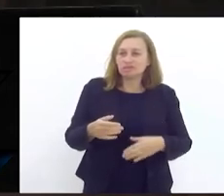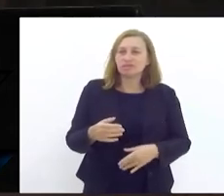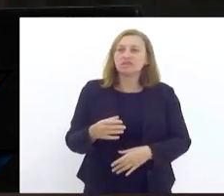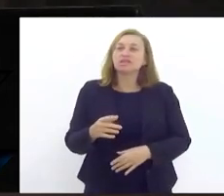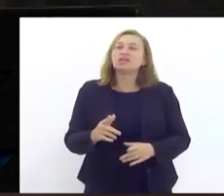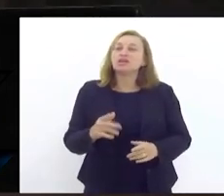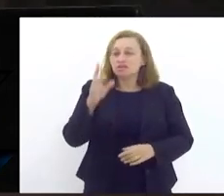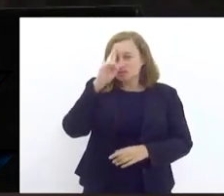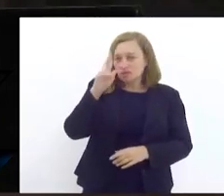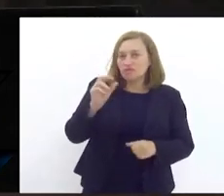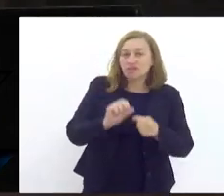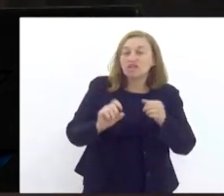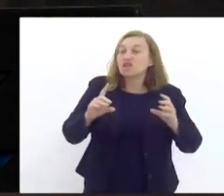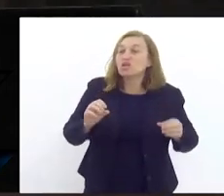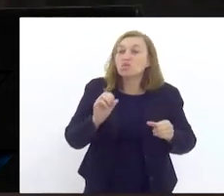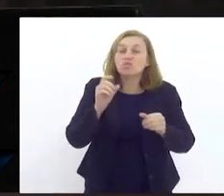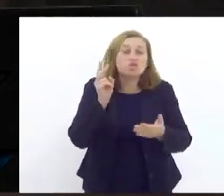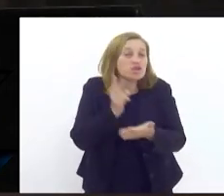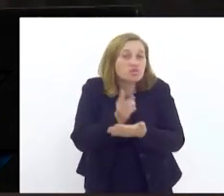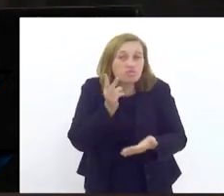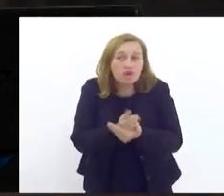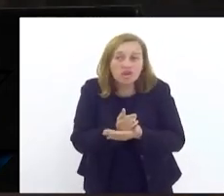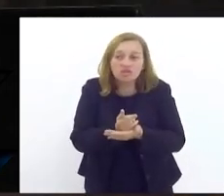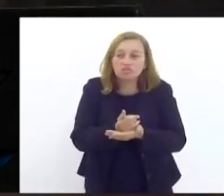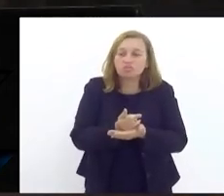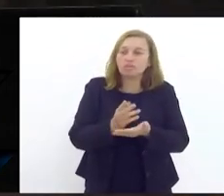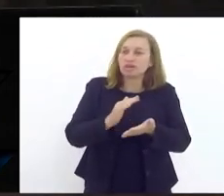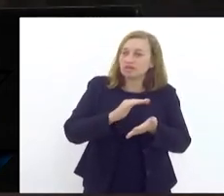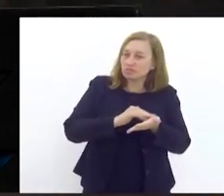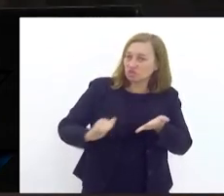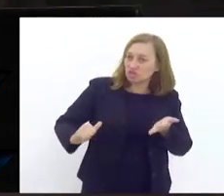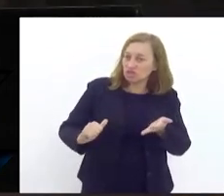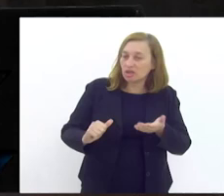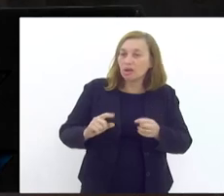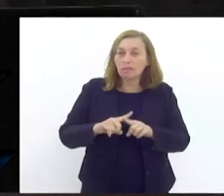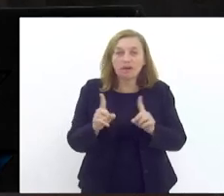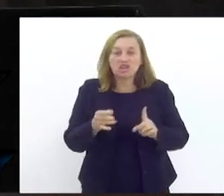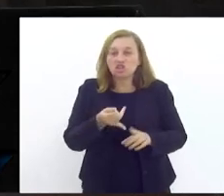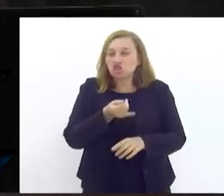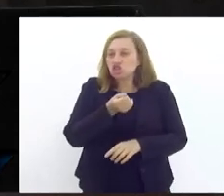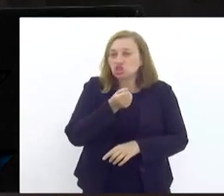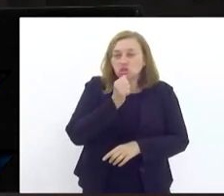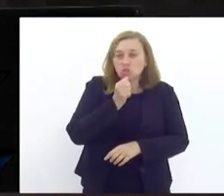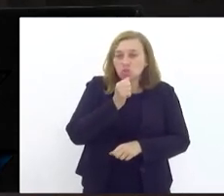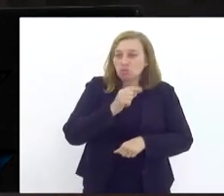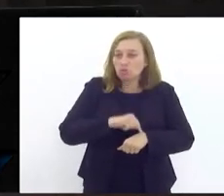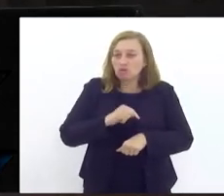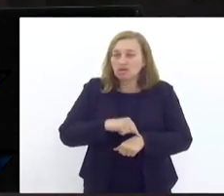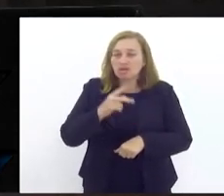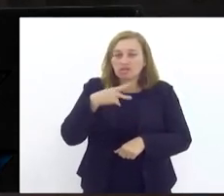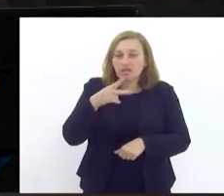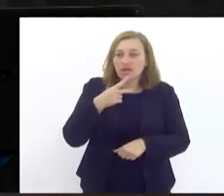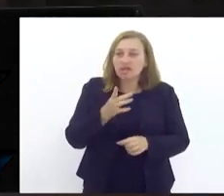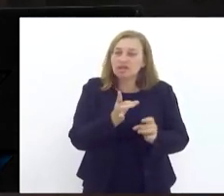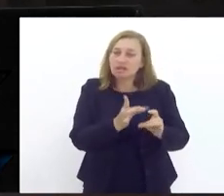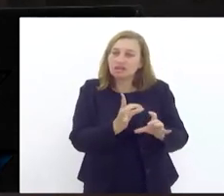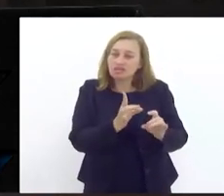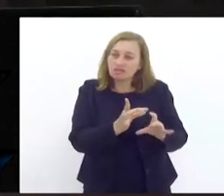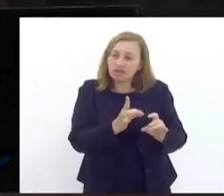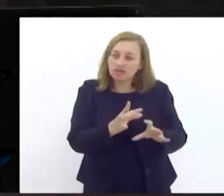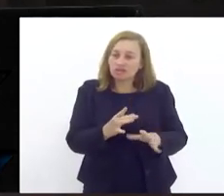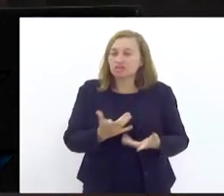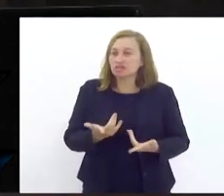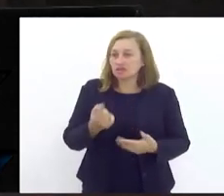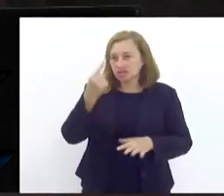para me derrotar derrotar o meu campo mas em momento nenhum nós falamos aqui em Venda desses